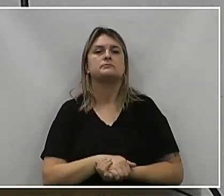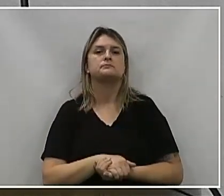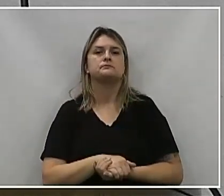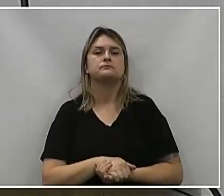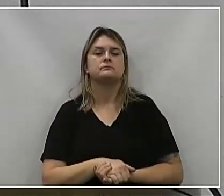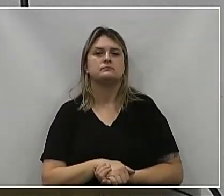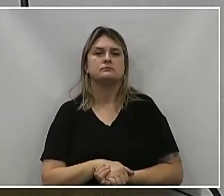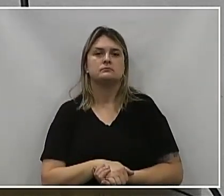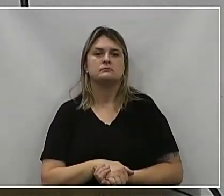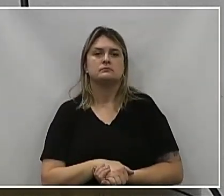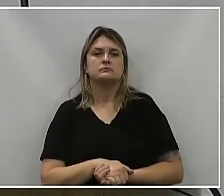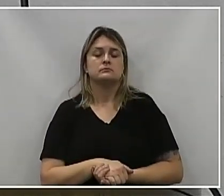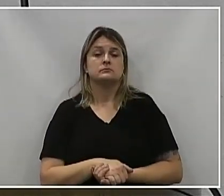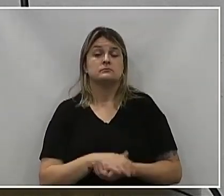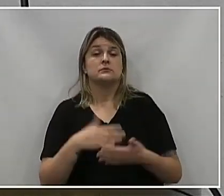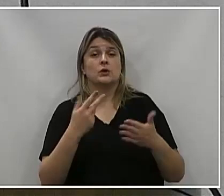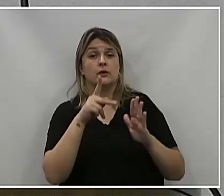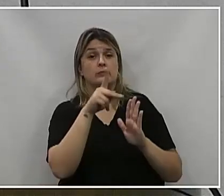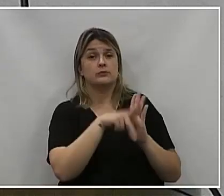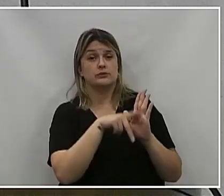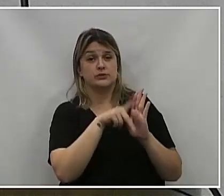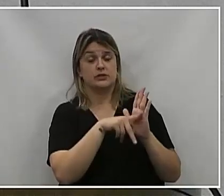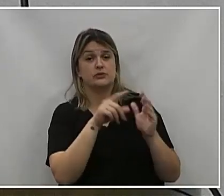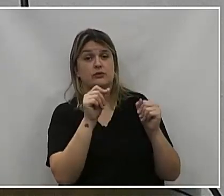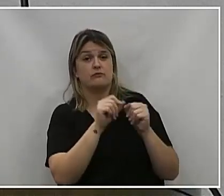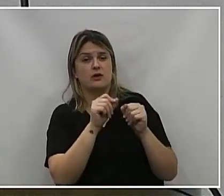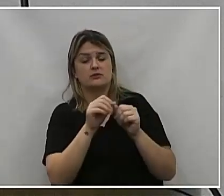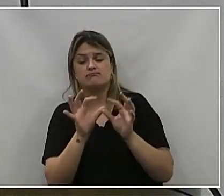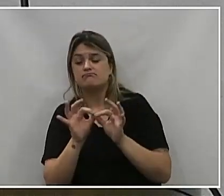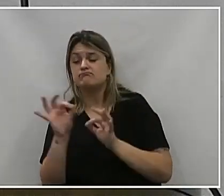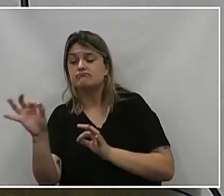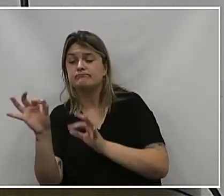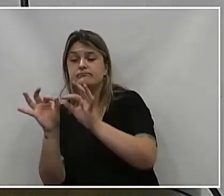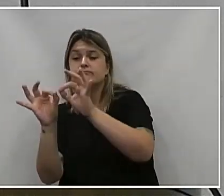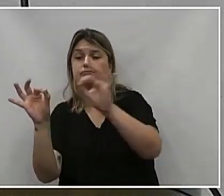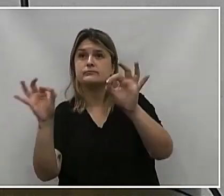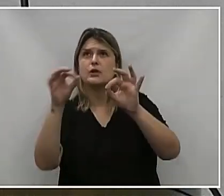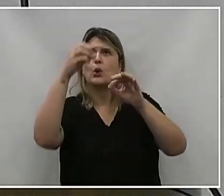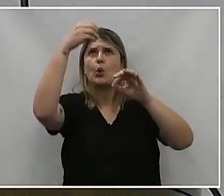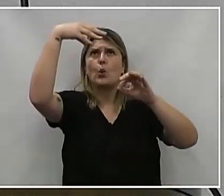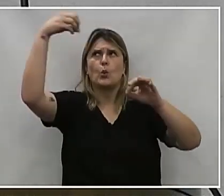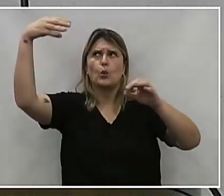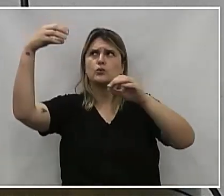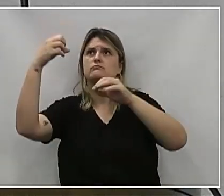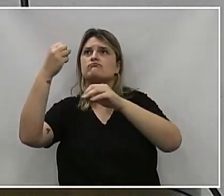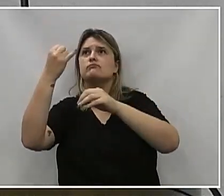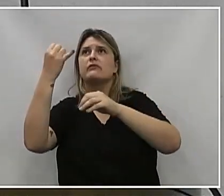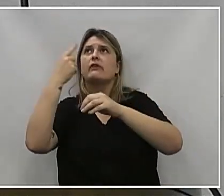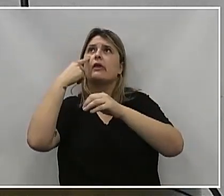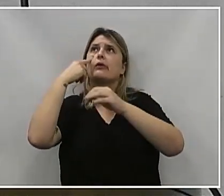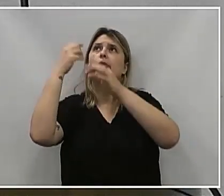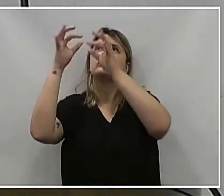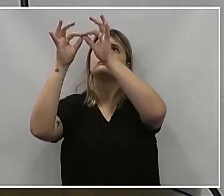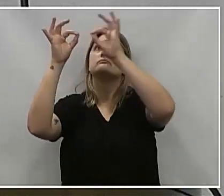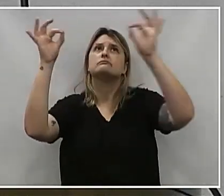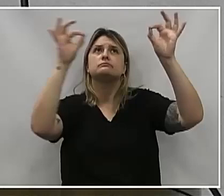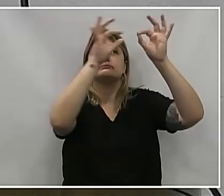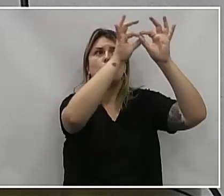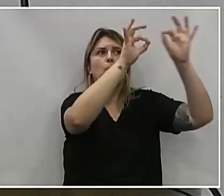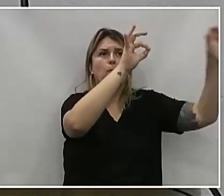nossos projetos. Projetos onde a gente faz medições de rua por rua, análise de espaçamento entre